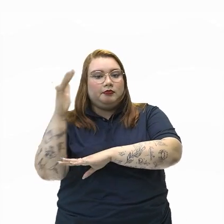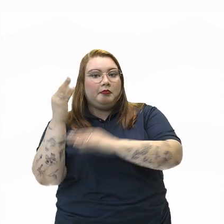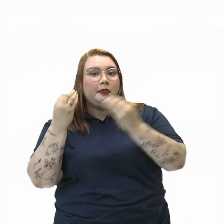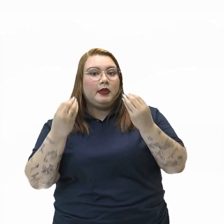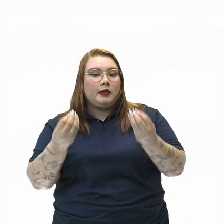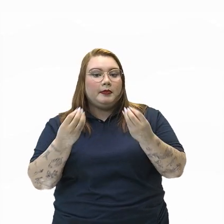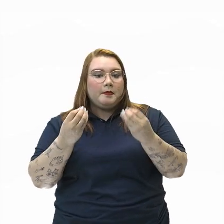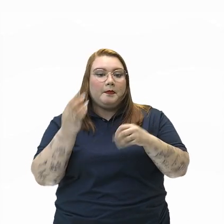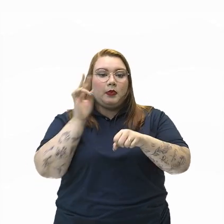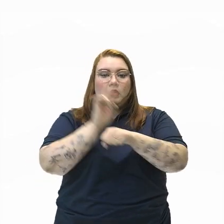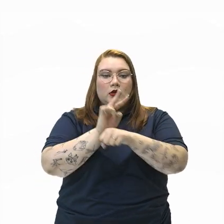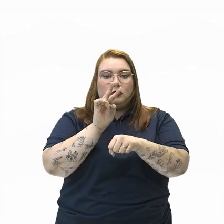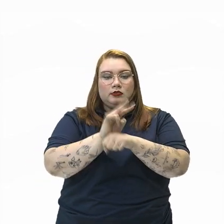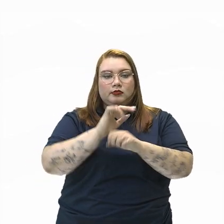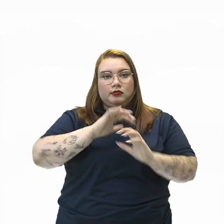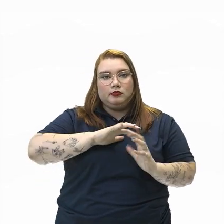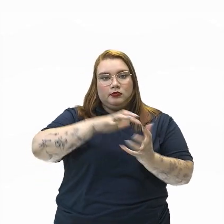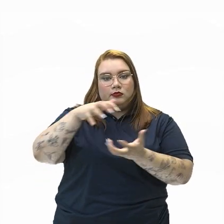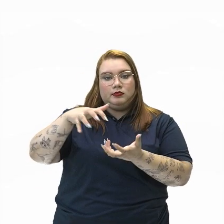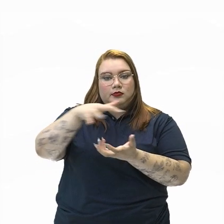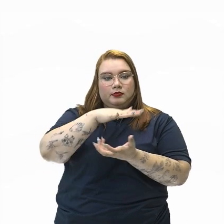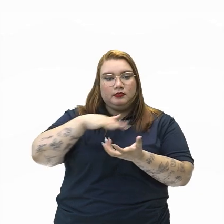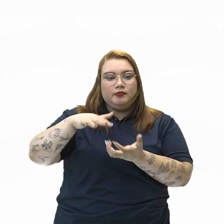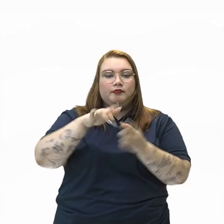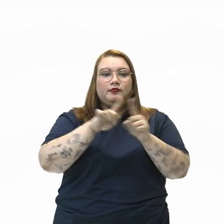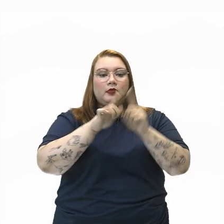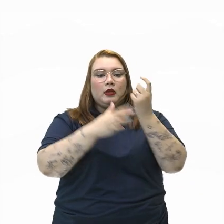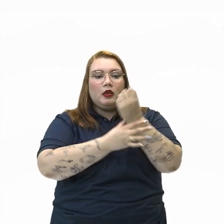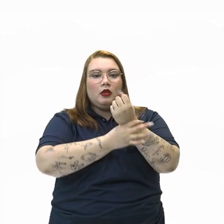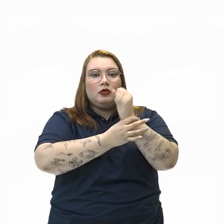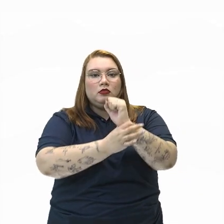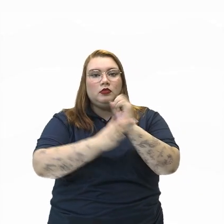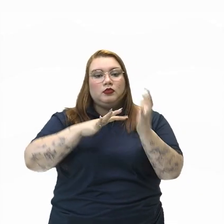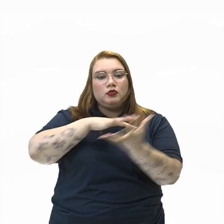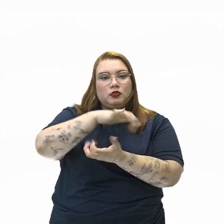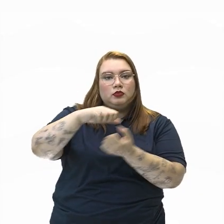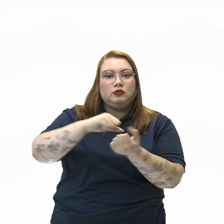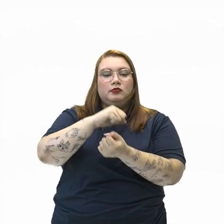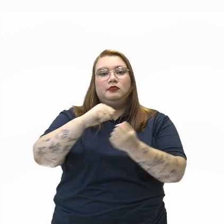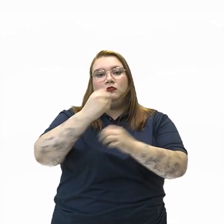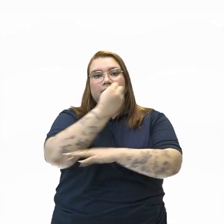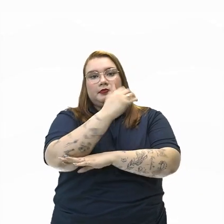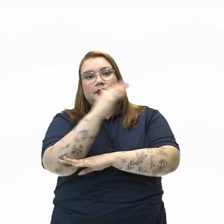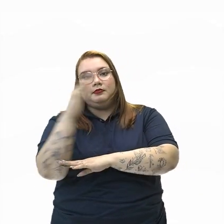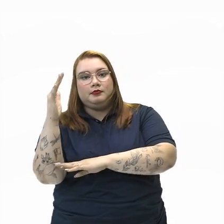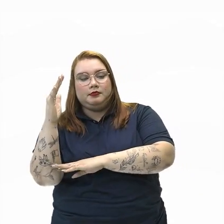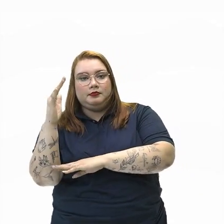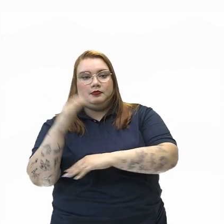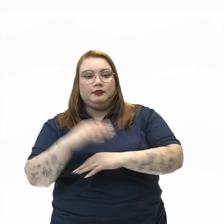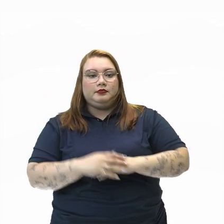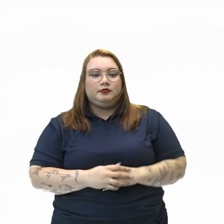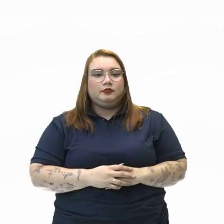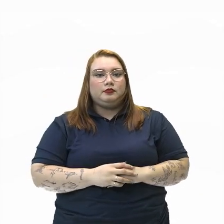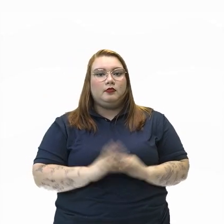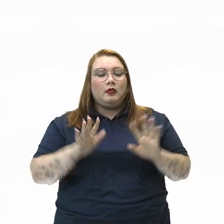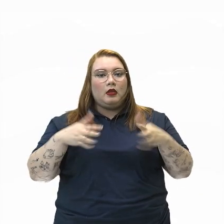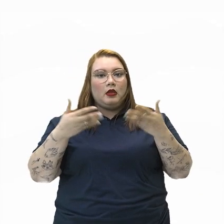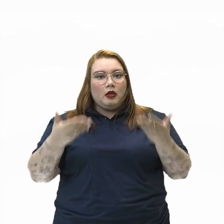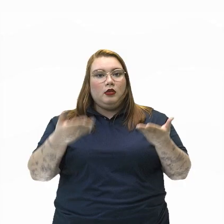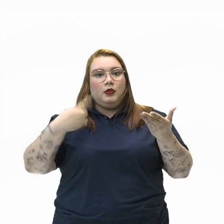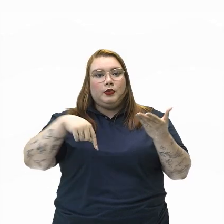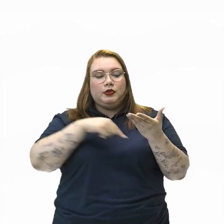natureza para proteger os ecossistemas e garantir a sustentabilidade ambiental. Então, para a